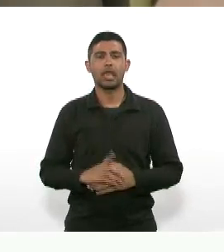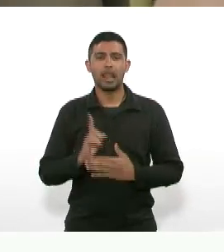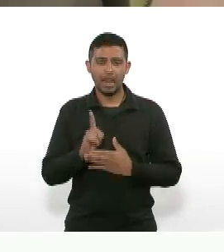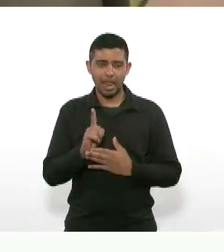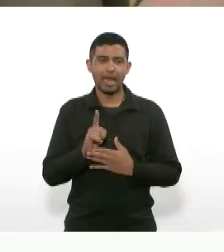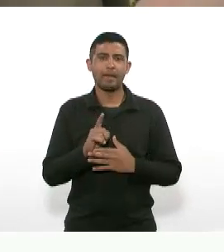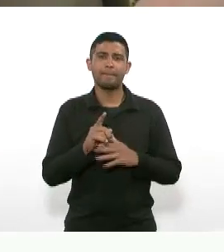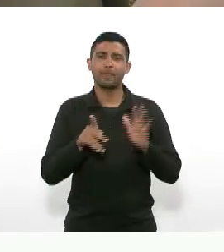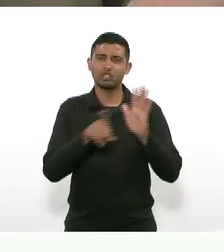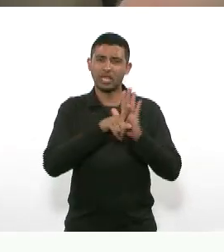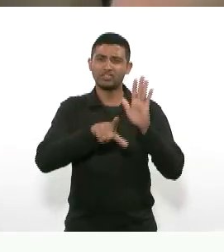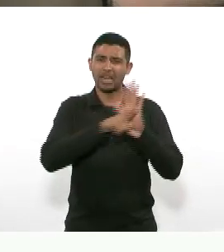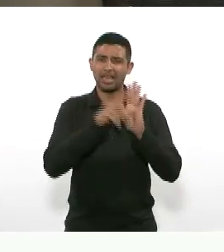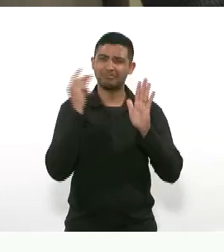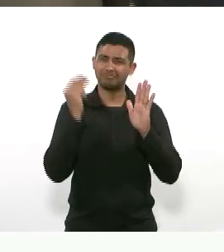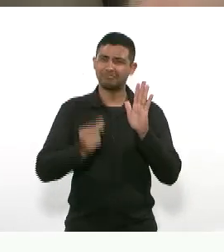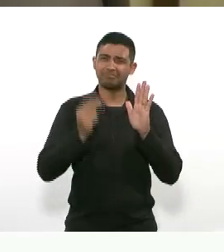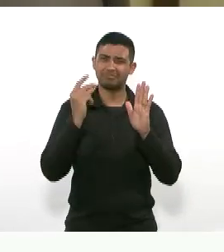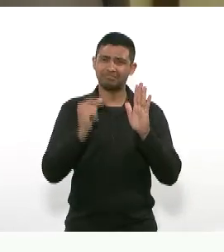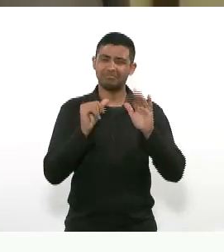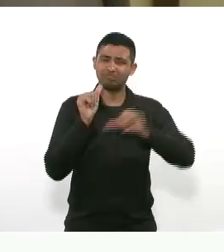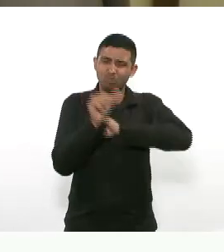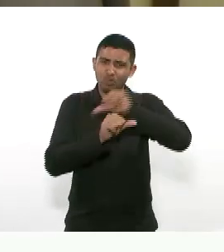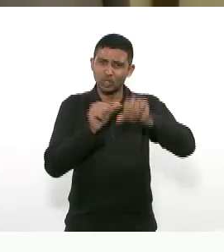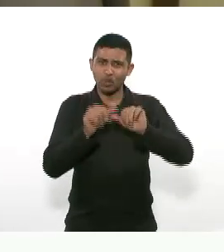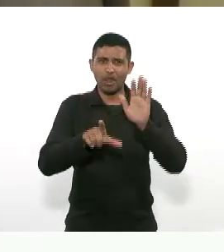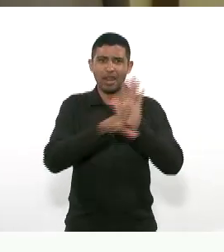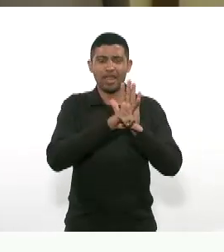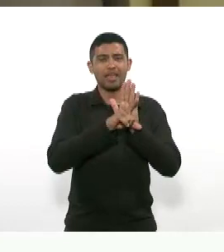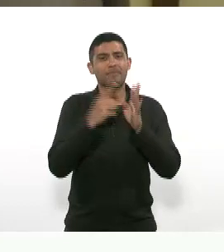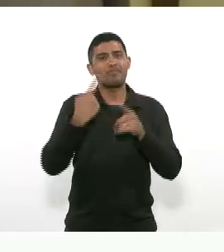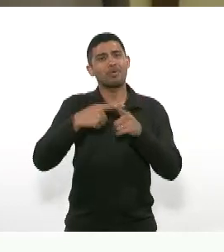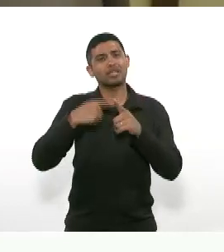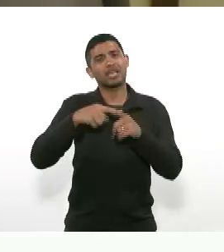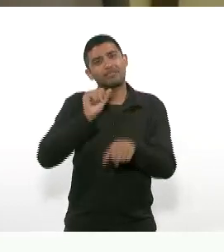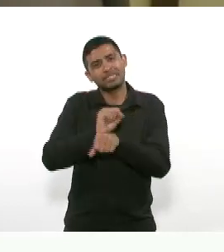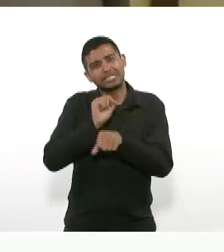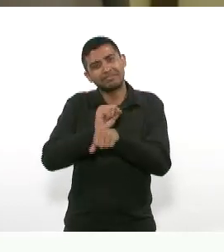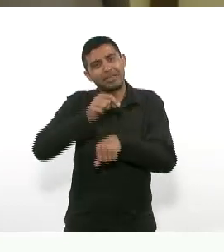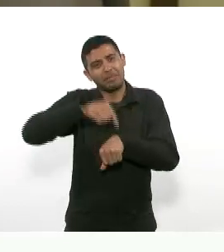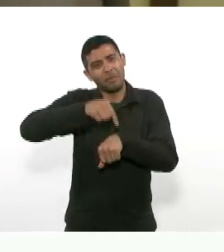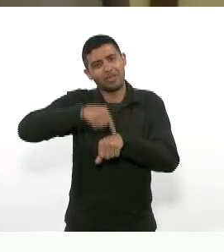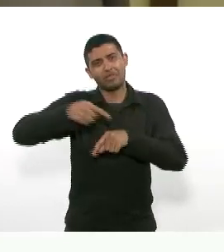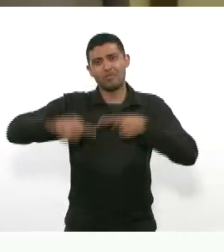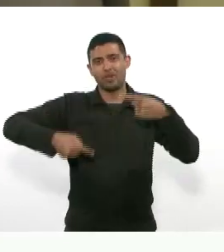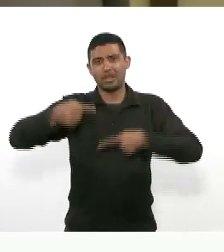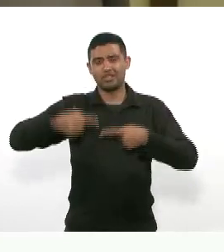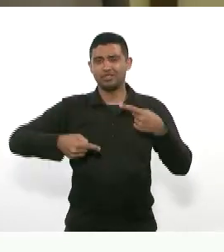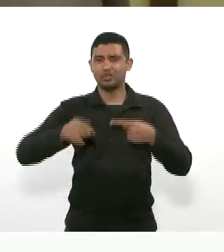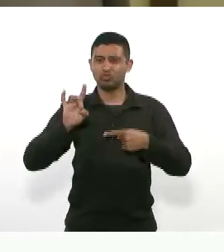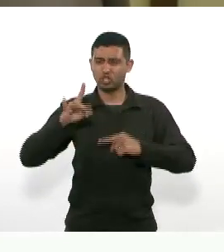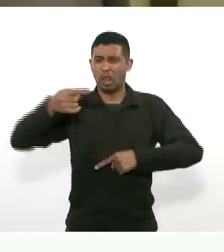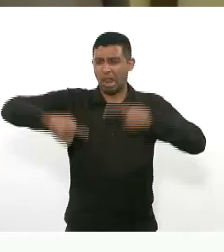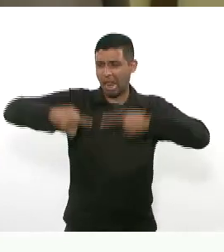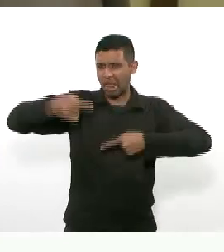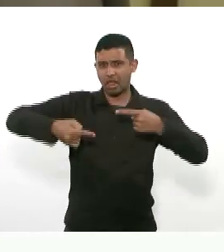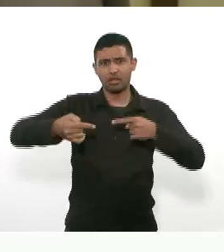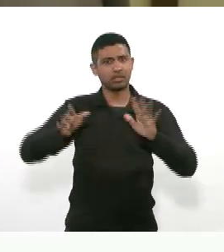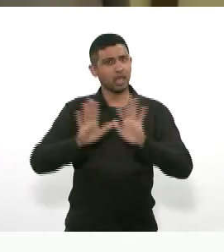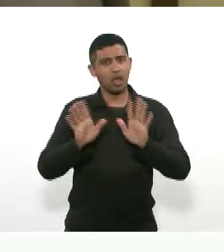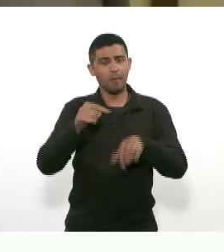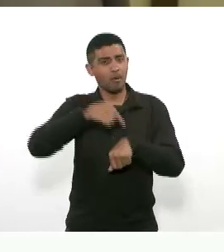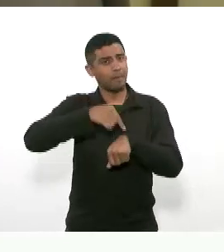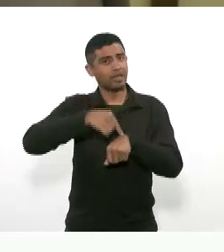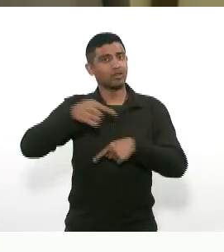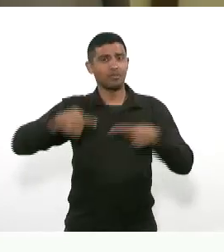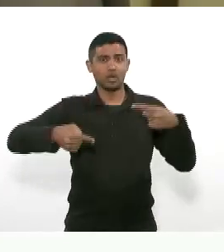virar lei, porque dependia também de momento político. Não era só discussão, era um momento político. E